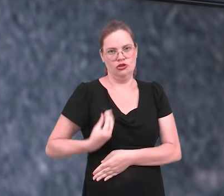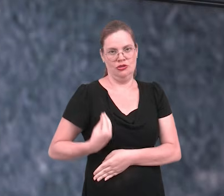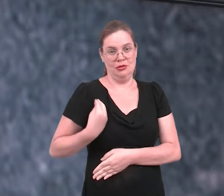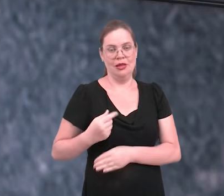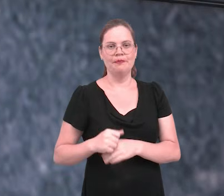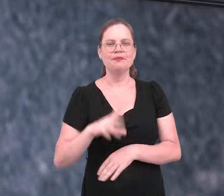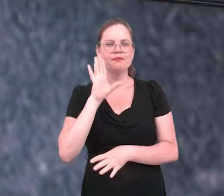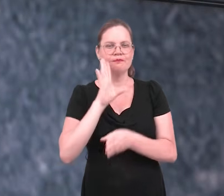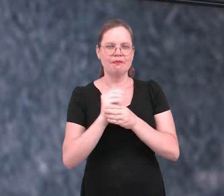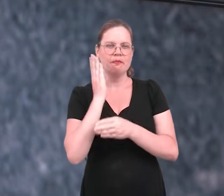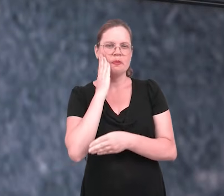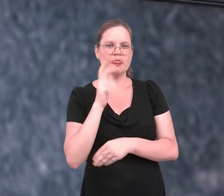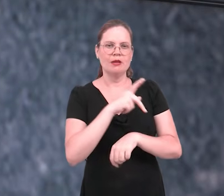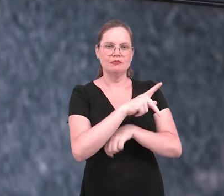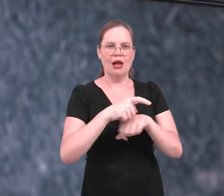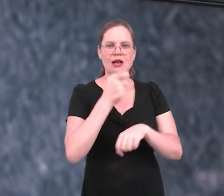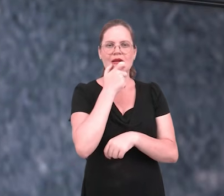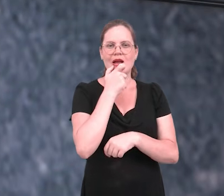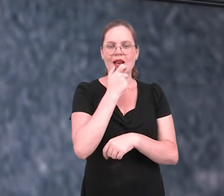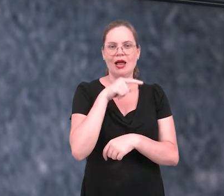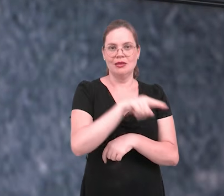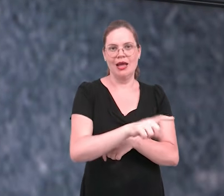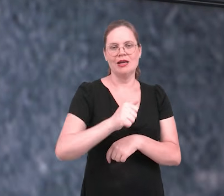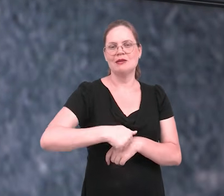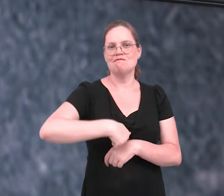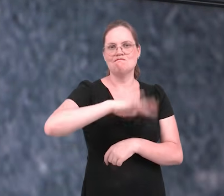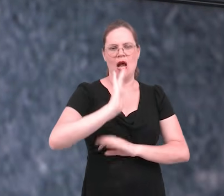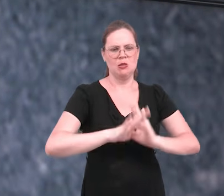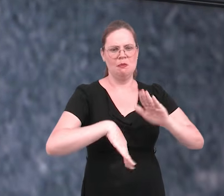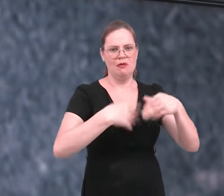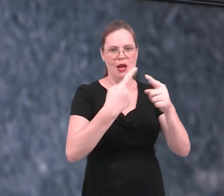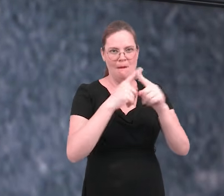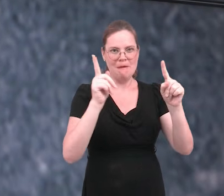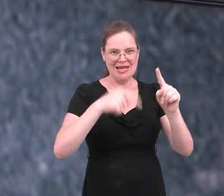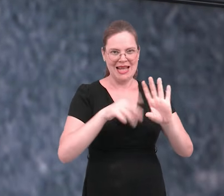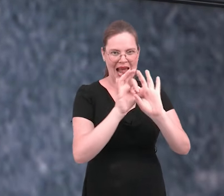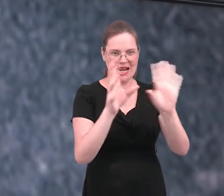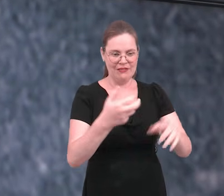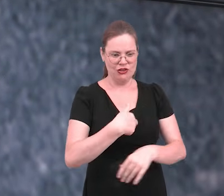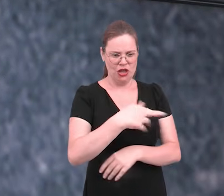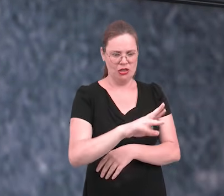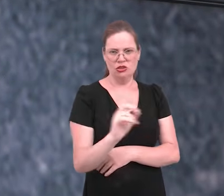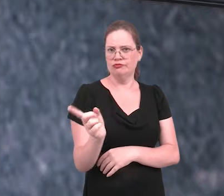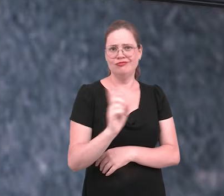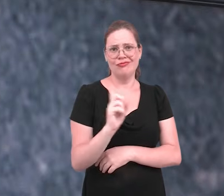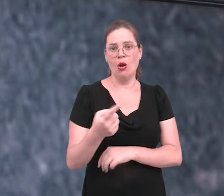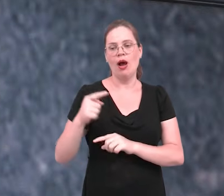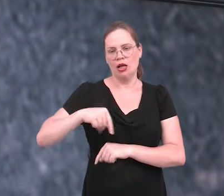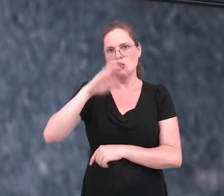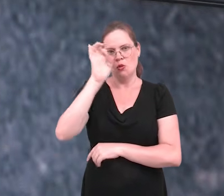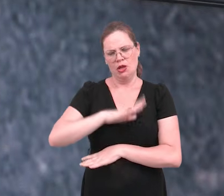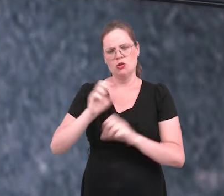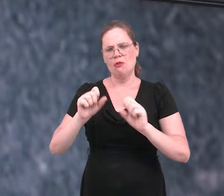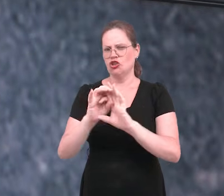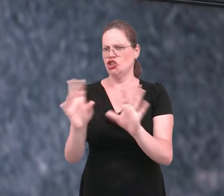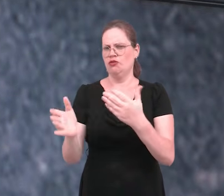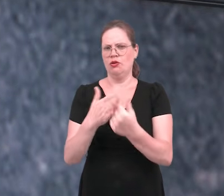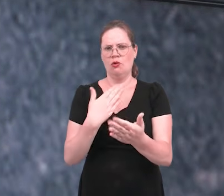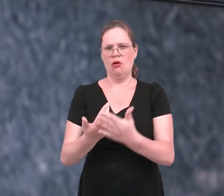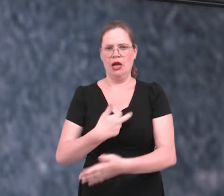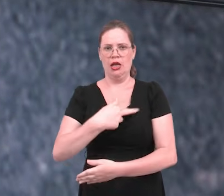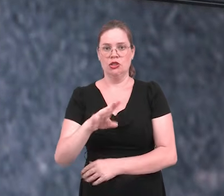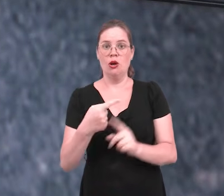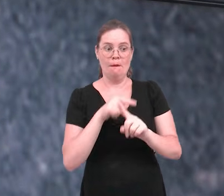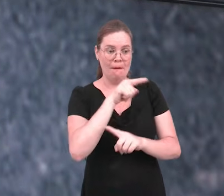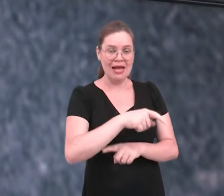seja dos países mais avançados do mundo, a Inglaterra não é um estado laico. O Brasil, por exemplo, não é um estado laico. A Inglaterra não. Ela é um estado confessional. A